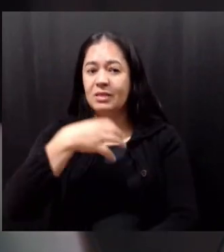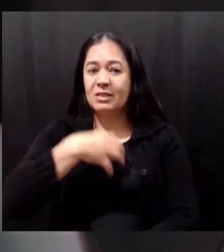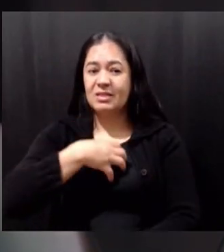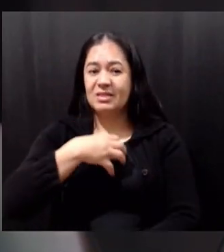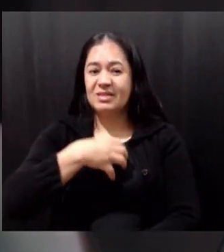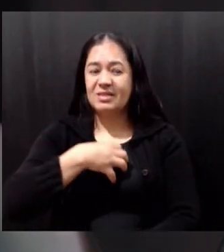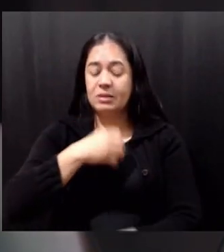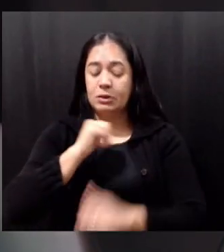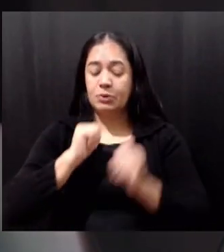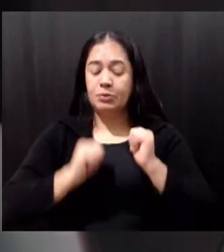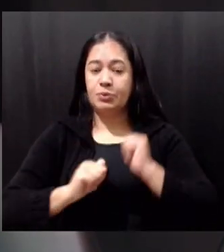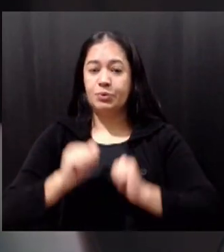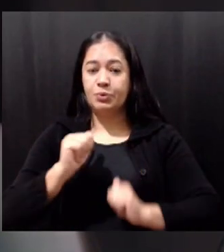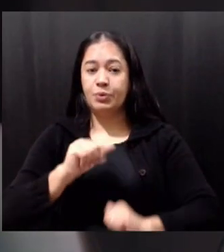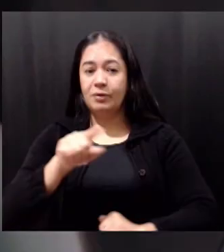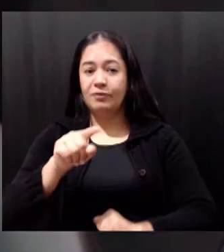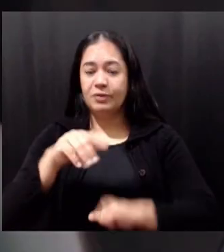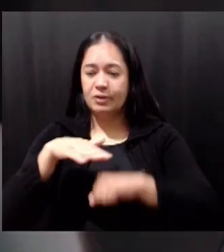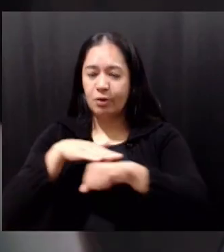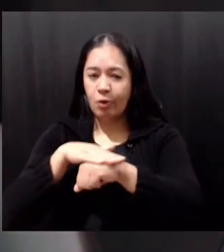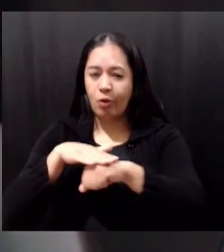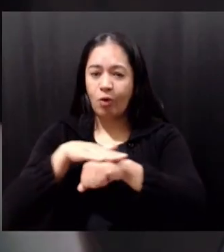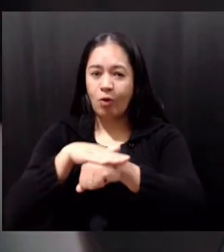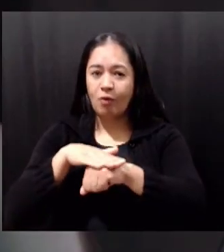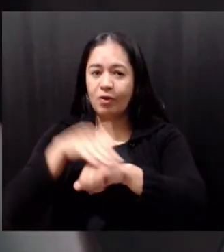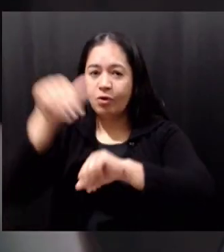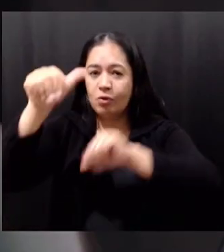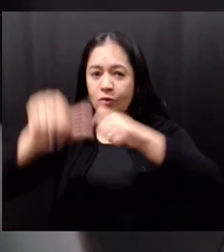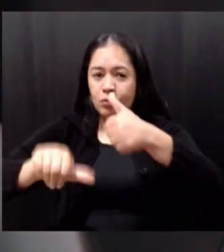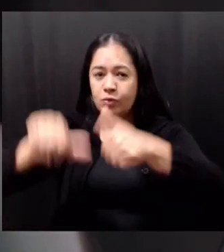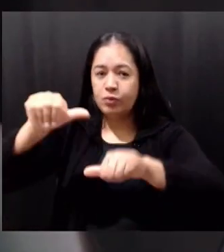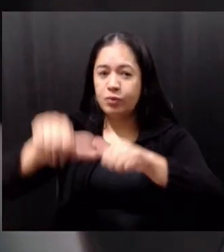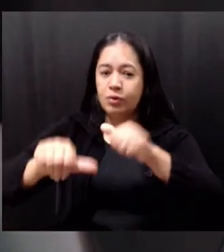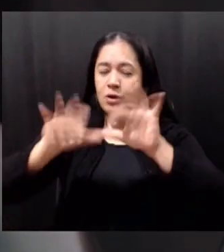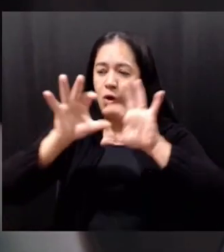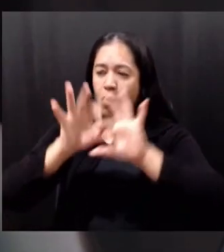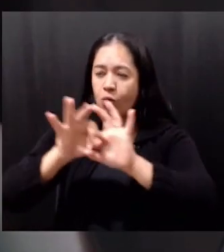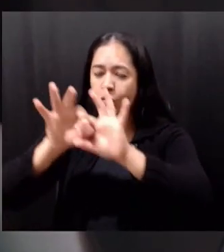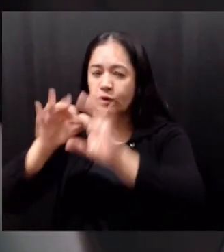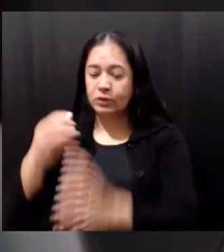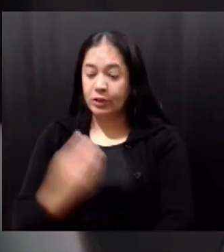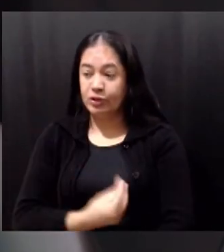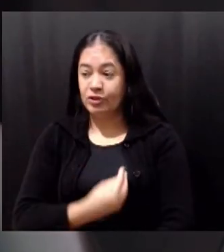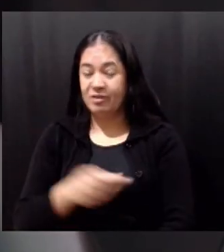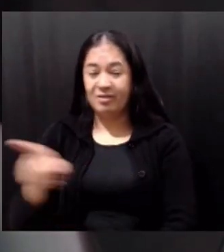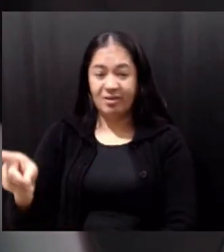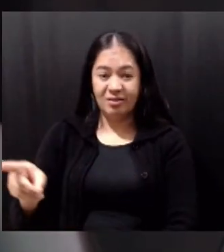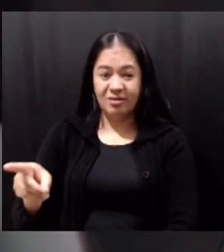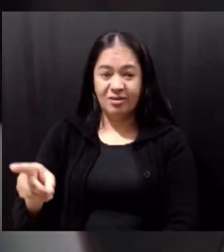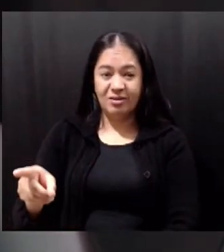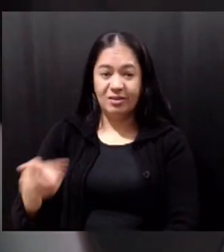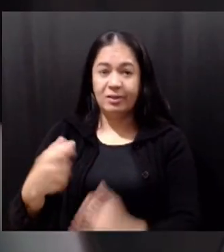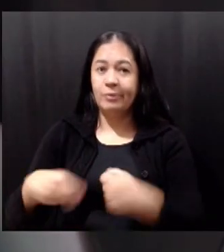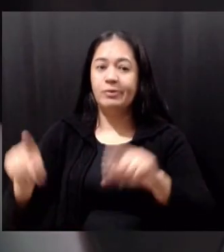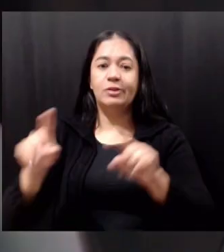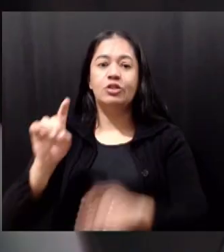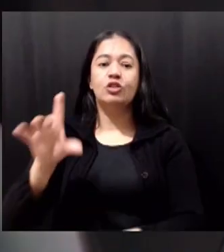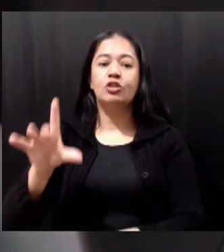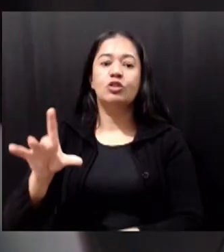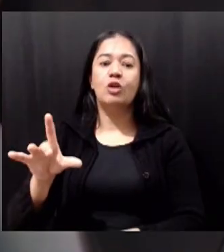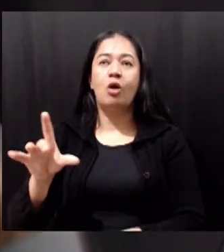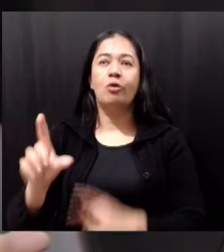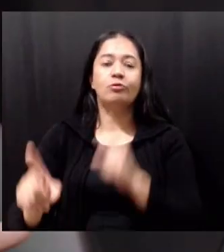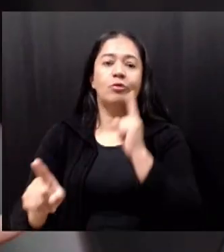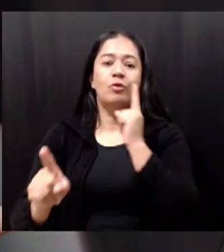você conversa e vai analisar como está o contexto de vida dessa pessoa, não necessariamente a gente vai encontrar ali